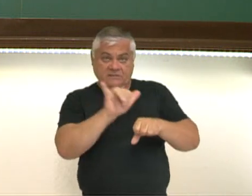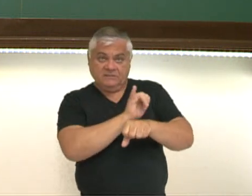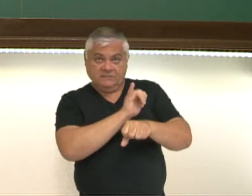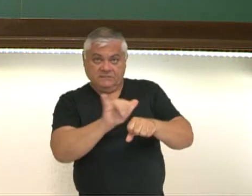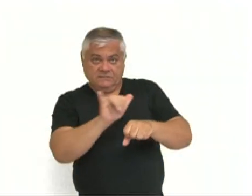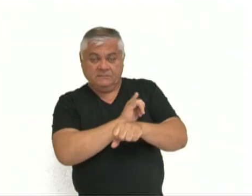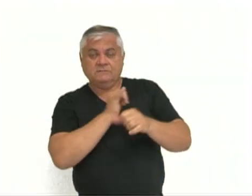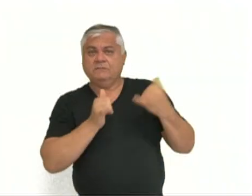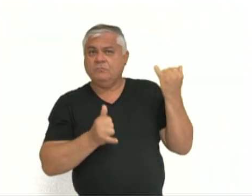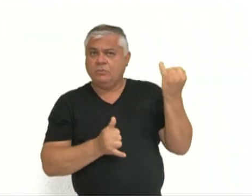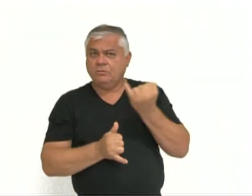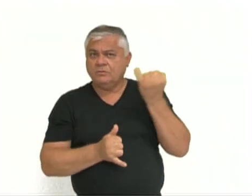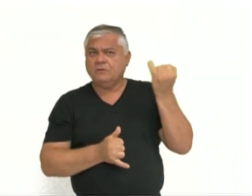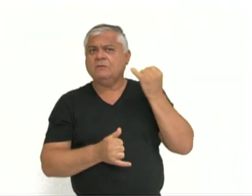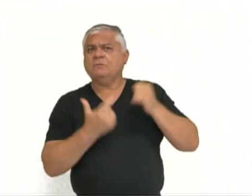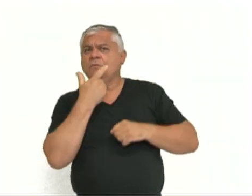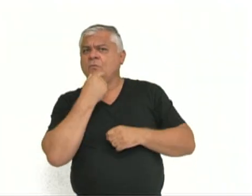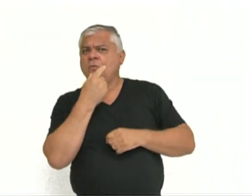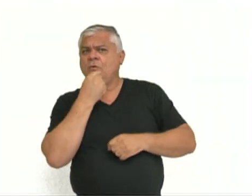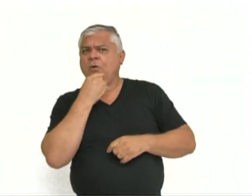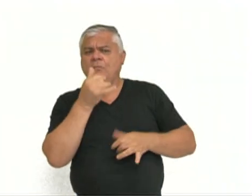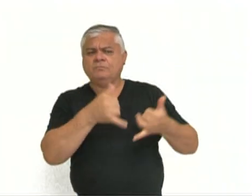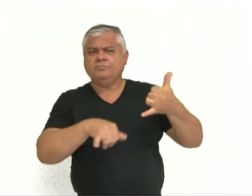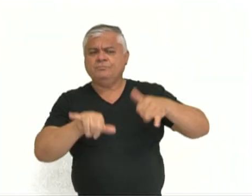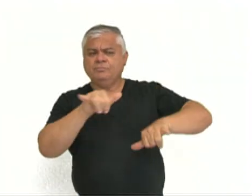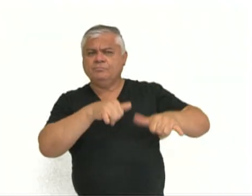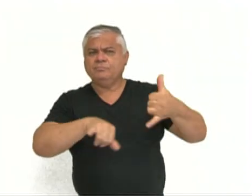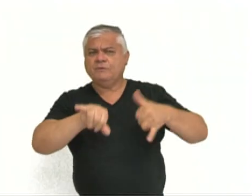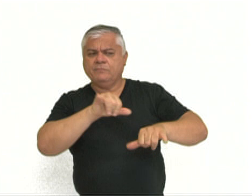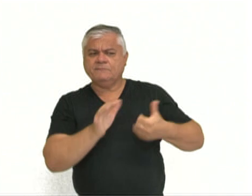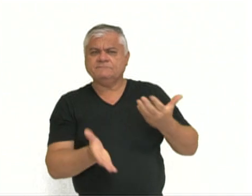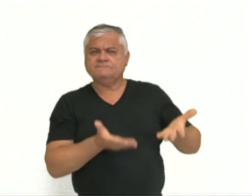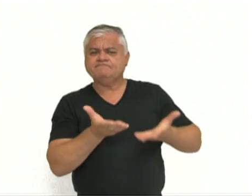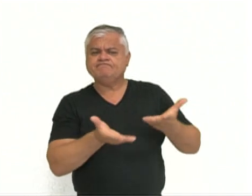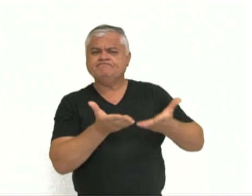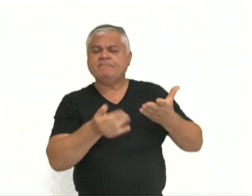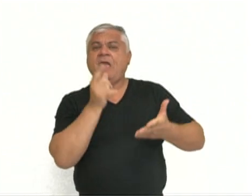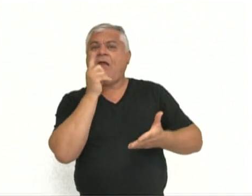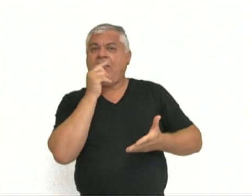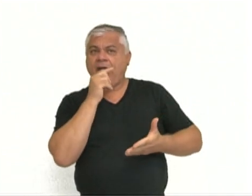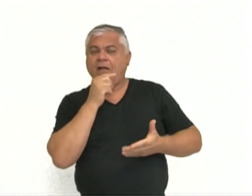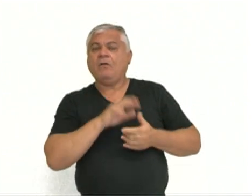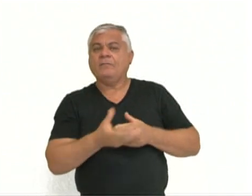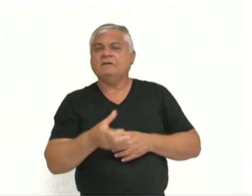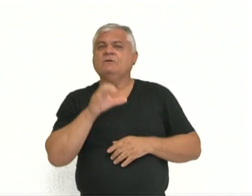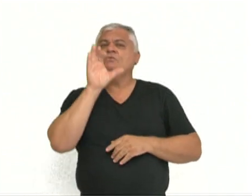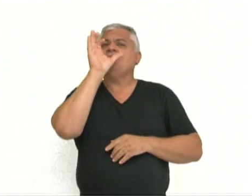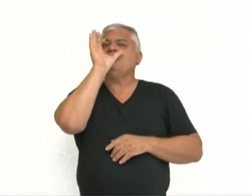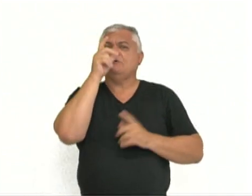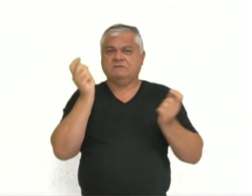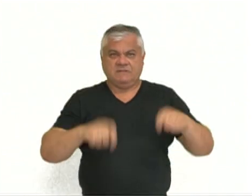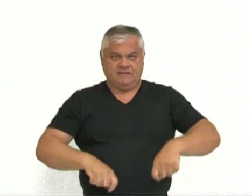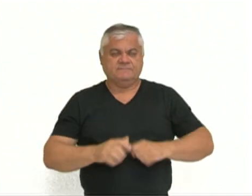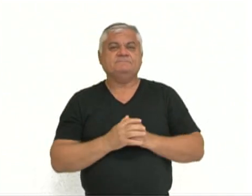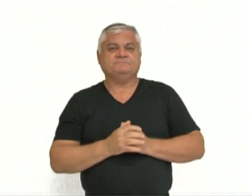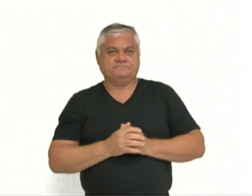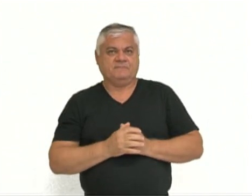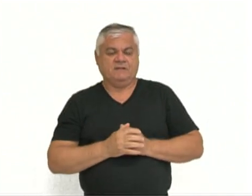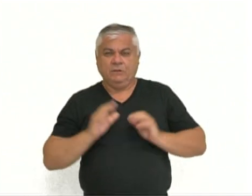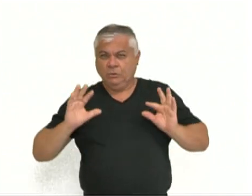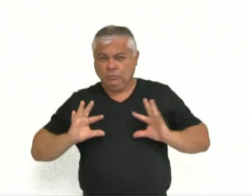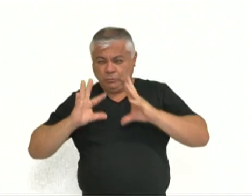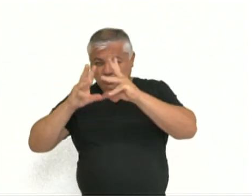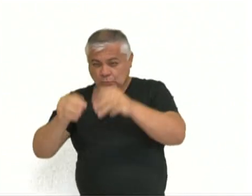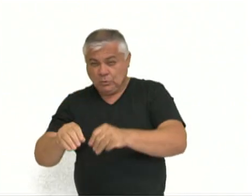muito importante utilizada pelo homem, que é a estratégia de tratar a água para o seu consumo, tá certo? Porque não é toda a